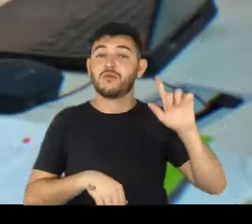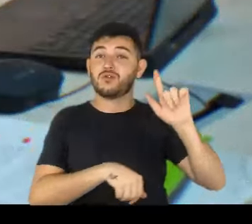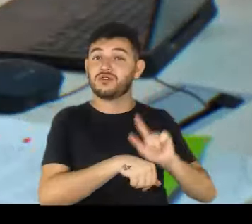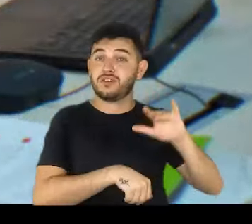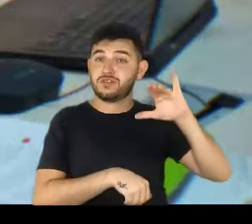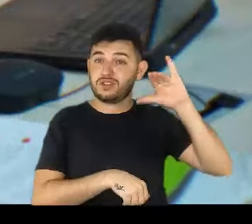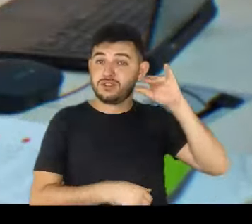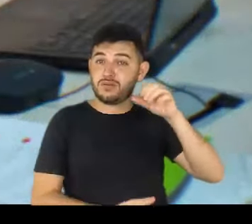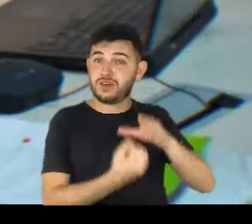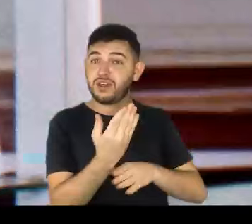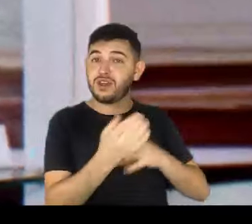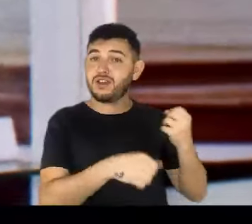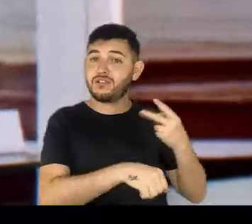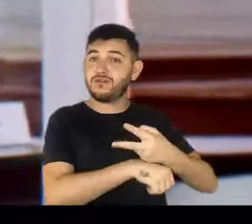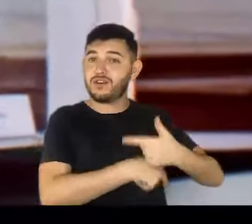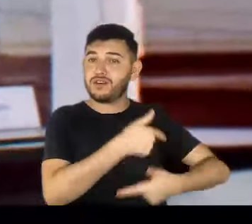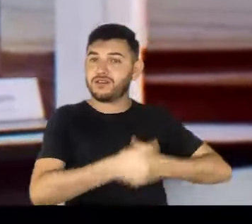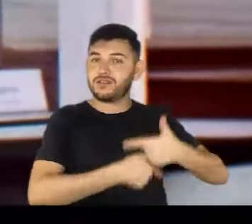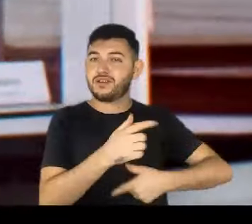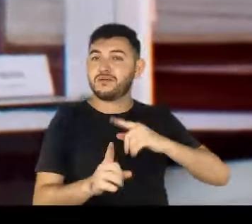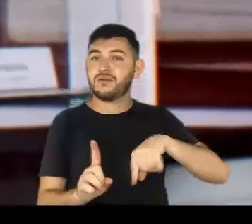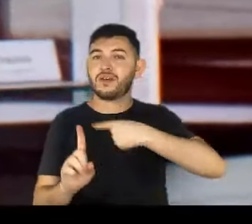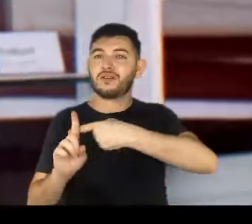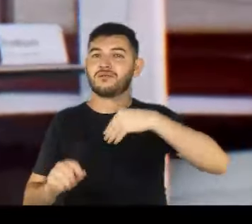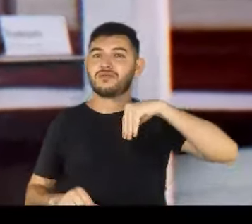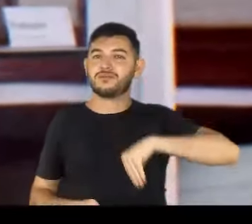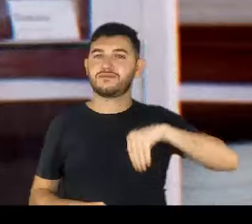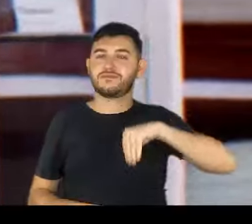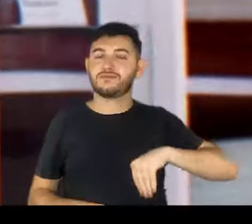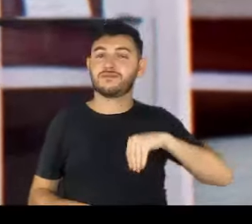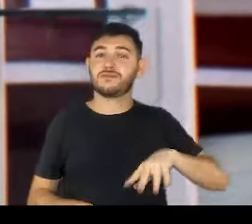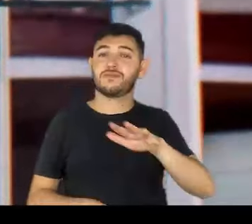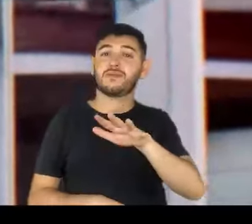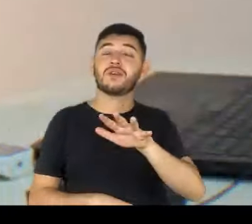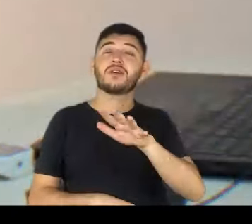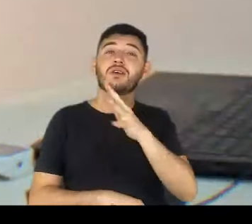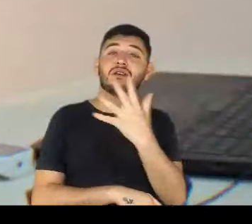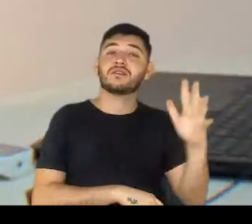o turismo com conhecimento geocientífico, com geração de emprego e renda. Então,